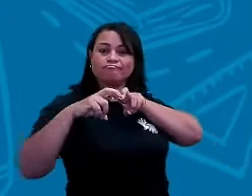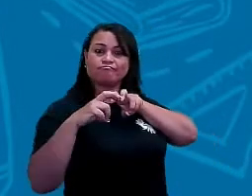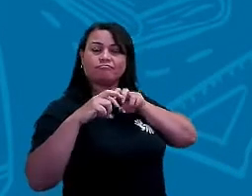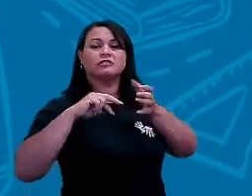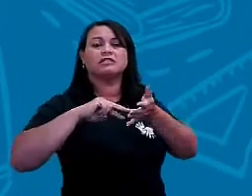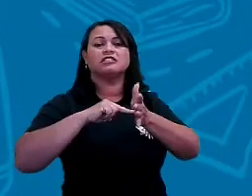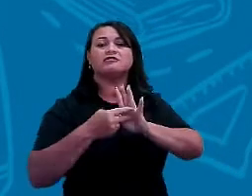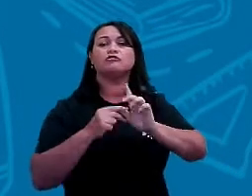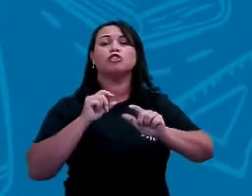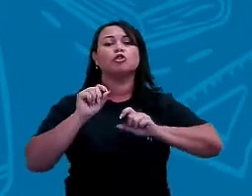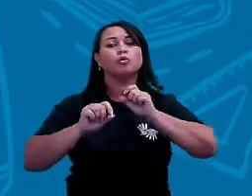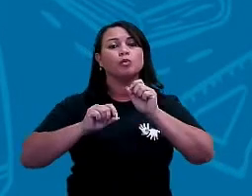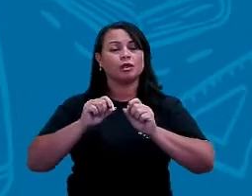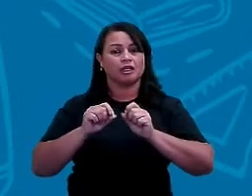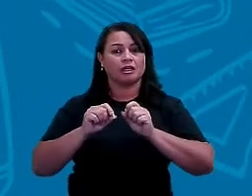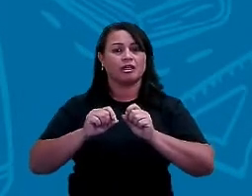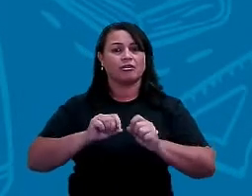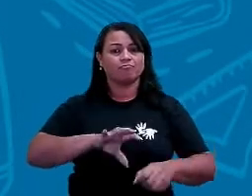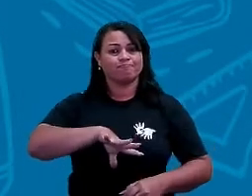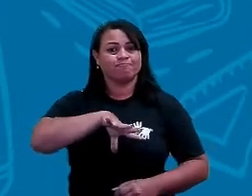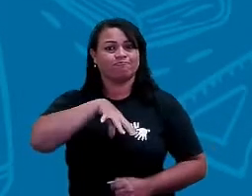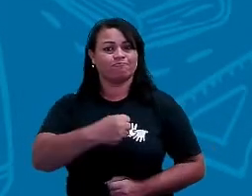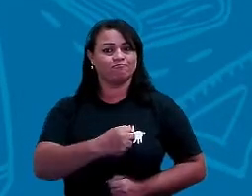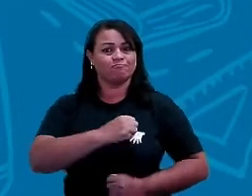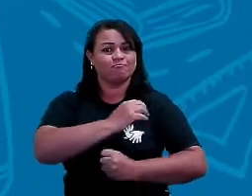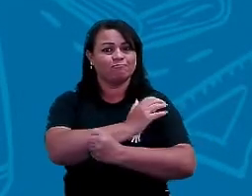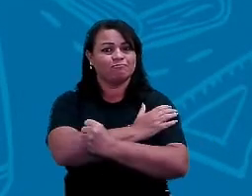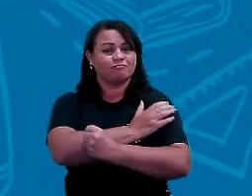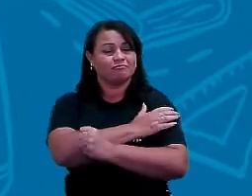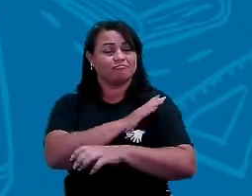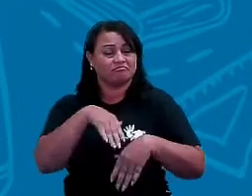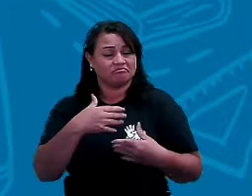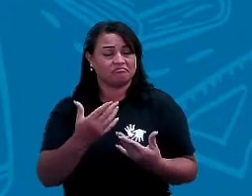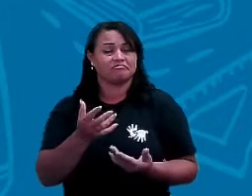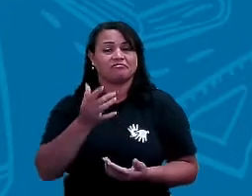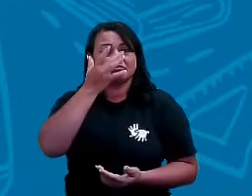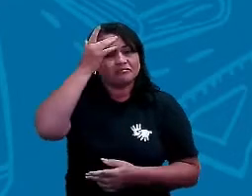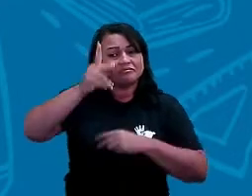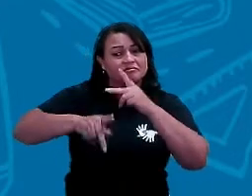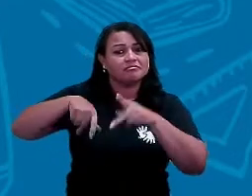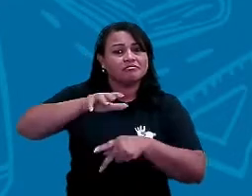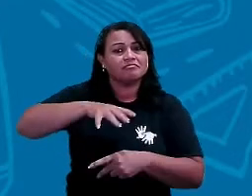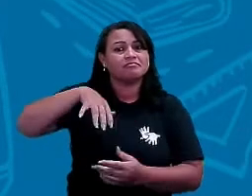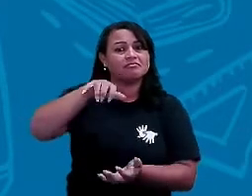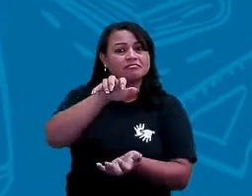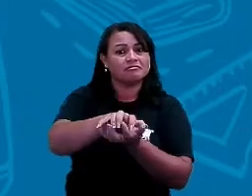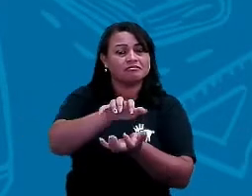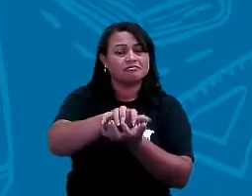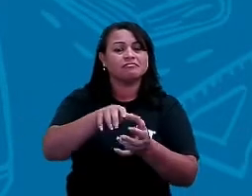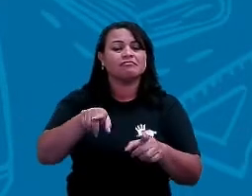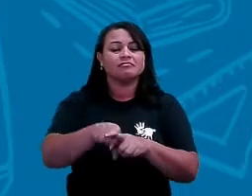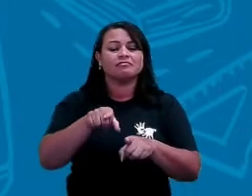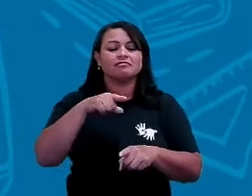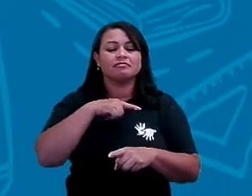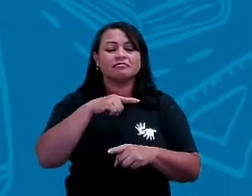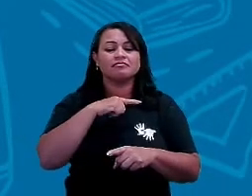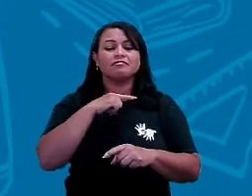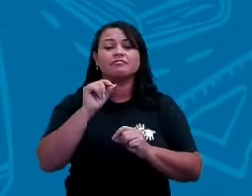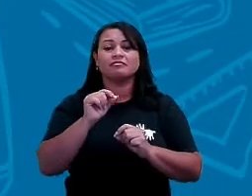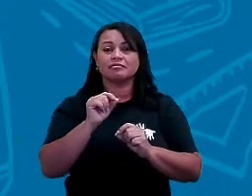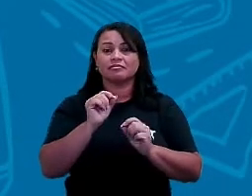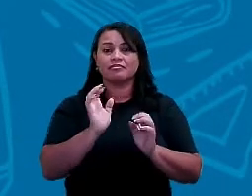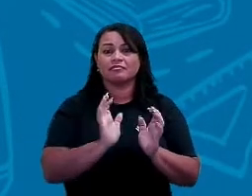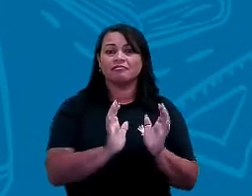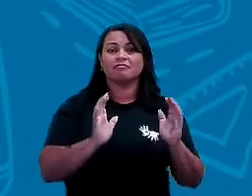a bravura do povo pernambucano. A esfera militar, que está lá pertinho do leão, é a nossa